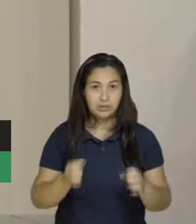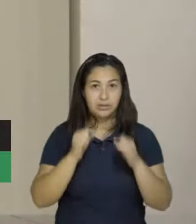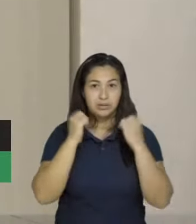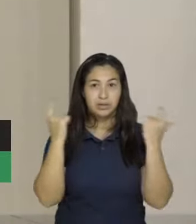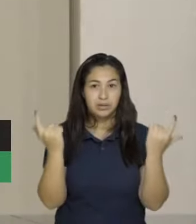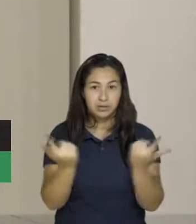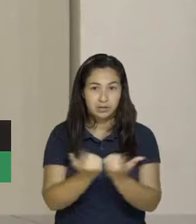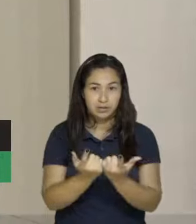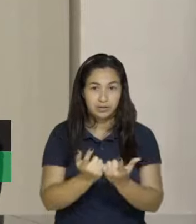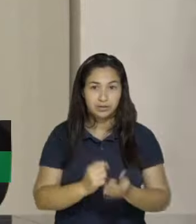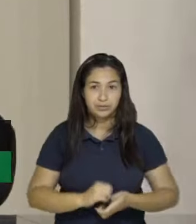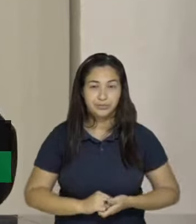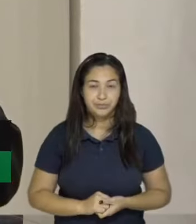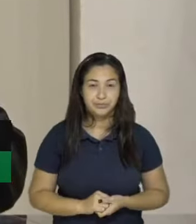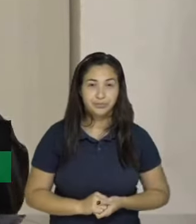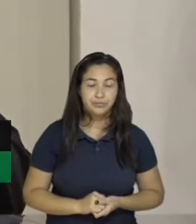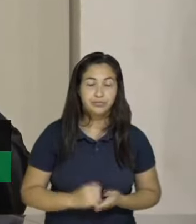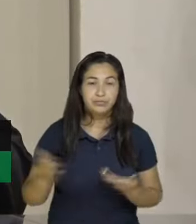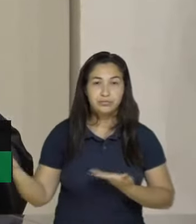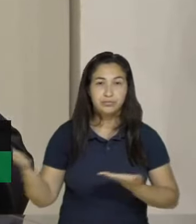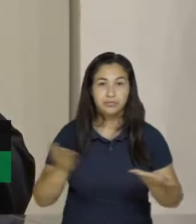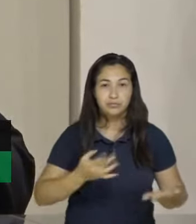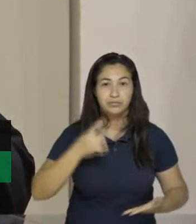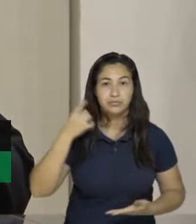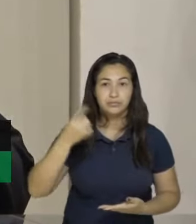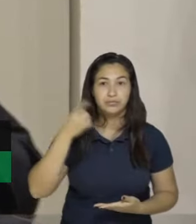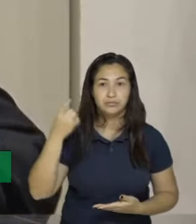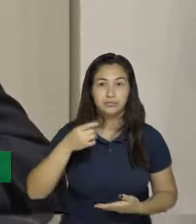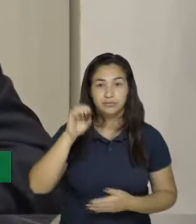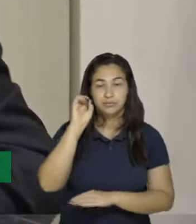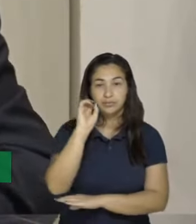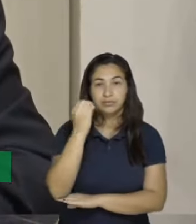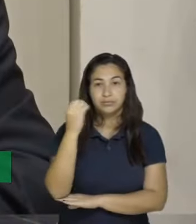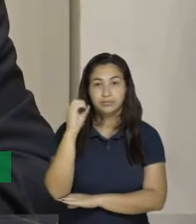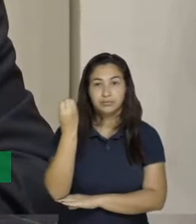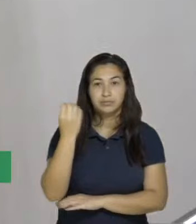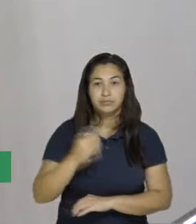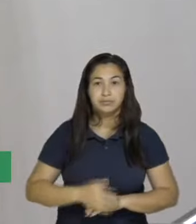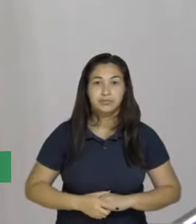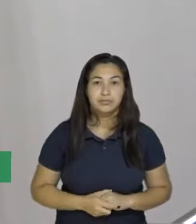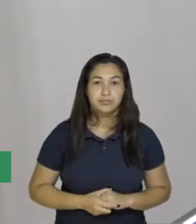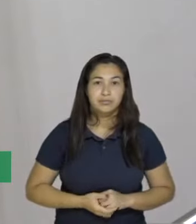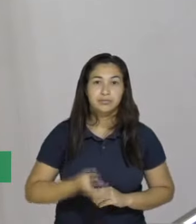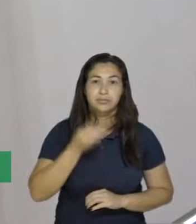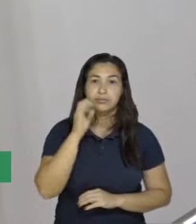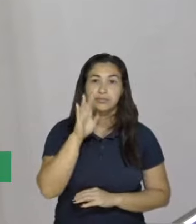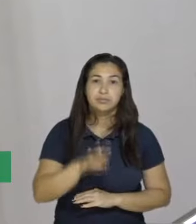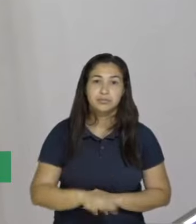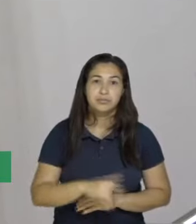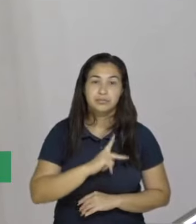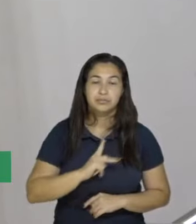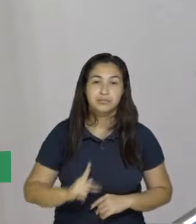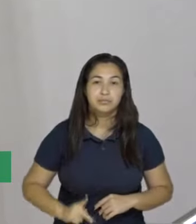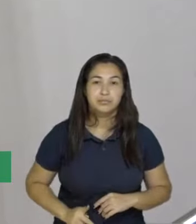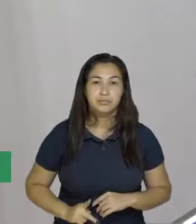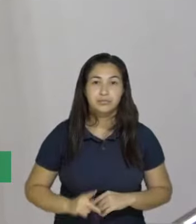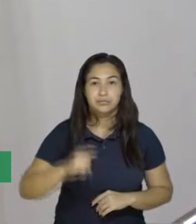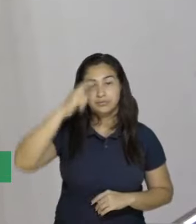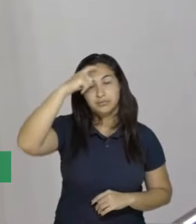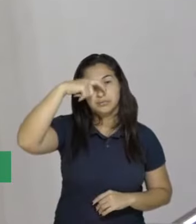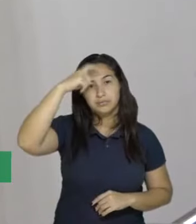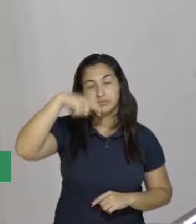Assembleia Legislativa. Com a palavra, deputado Oscar Guto. Boa tarde ao nosso presidente Maurício, boa